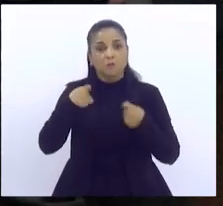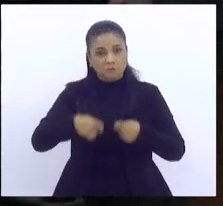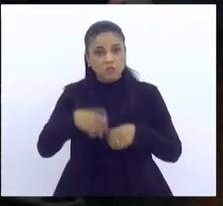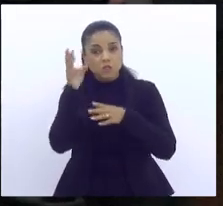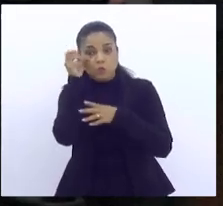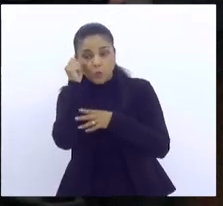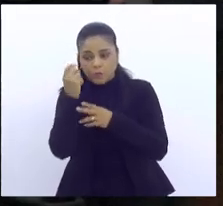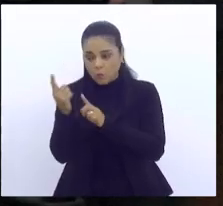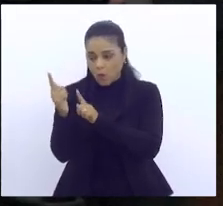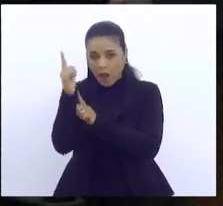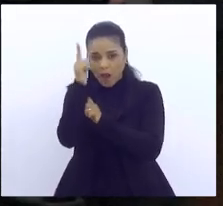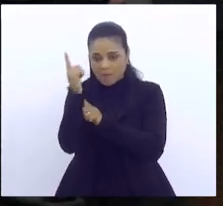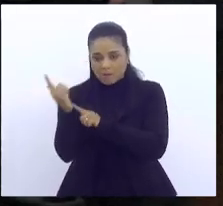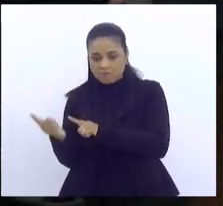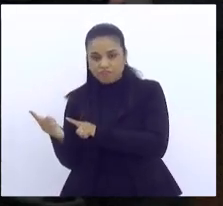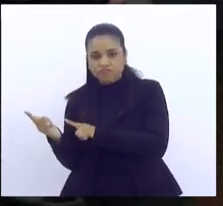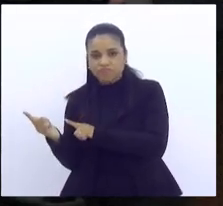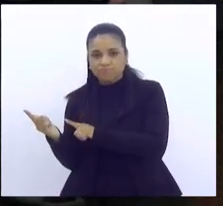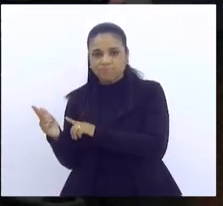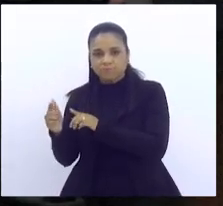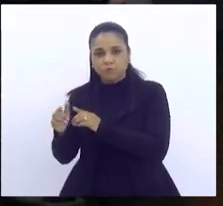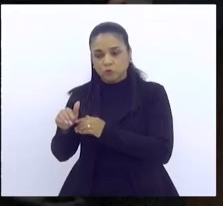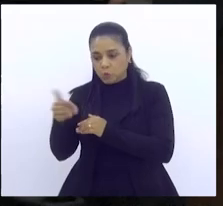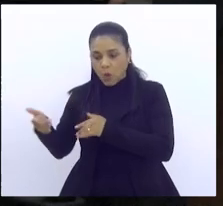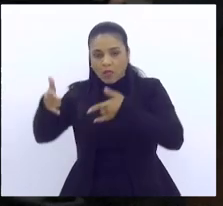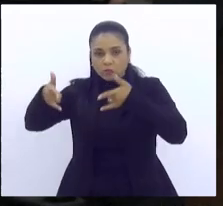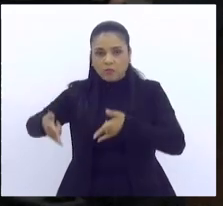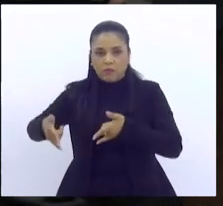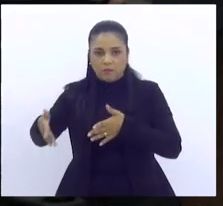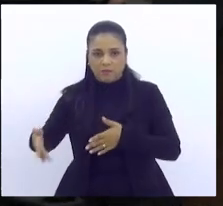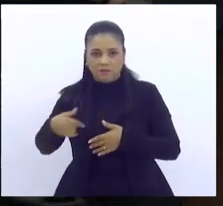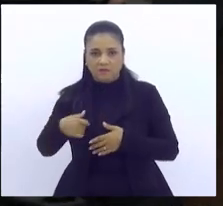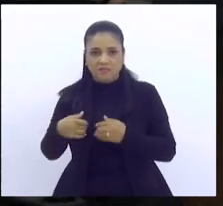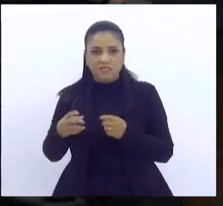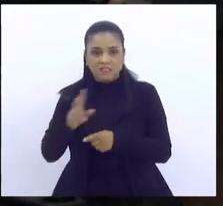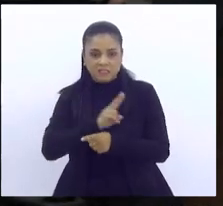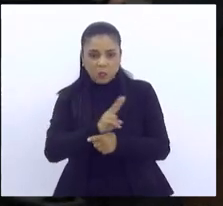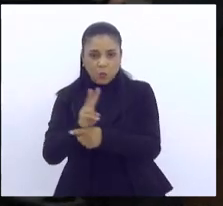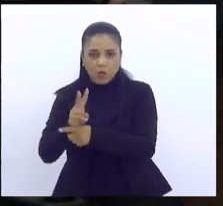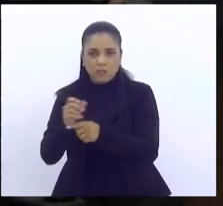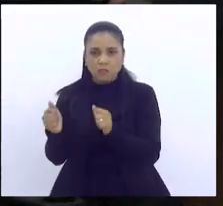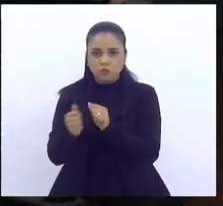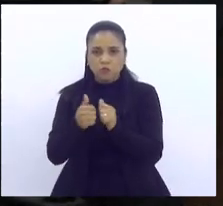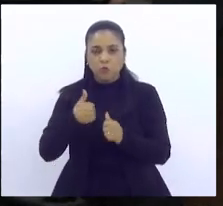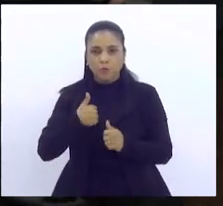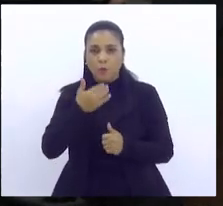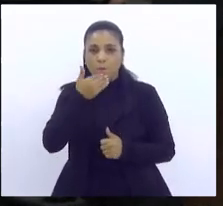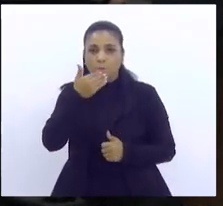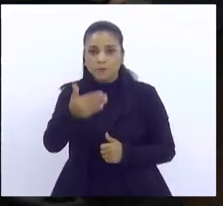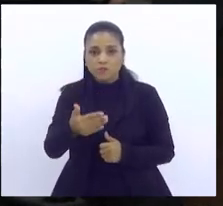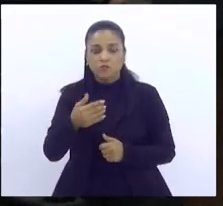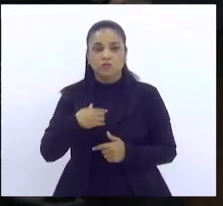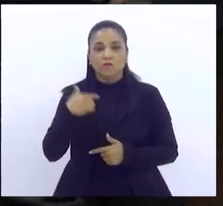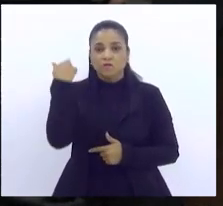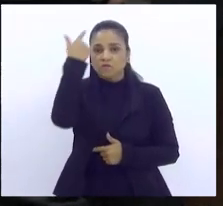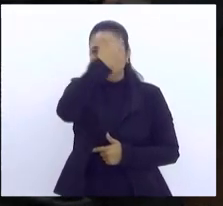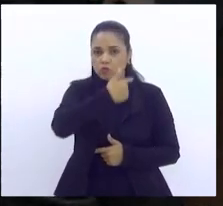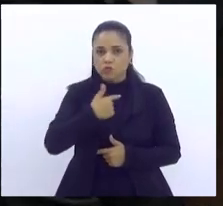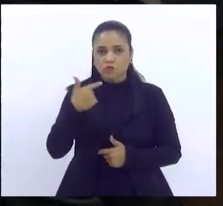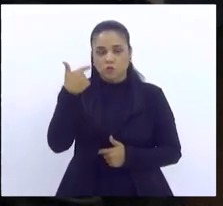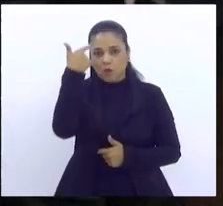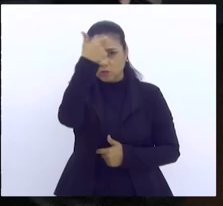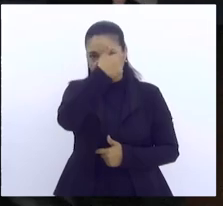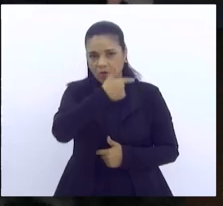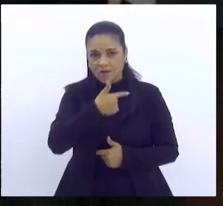obrigado a andar com segurança. Não tenho nem condições de andar em qualquer lugar sem segurança. Inclusive, estou entrando pedindo segurança 24 horas.